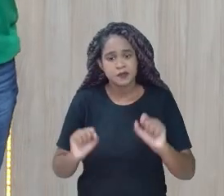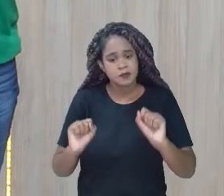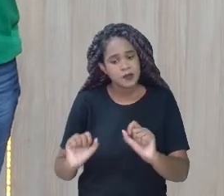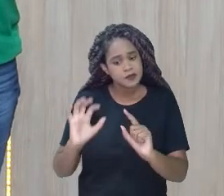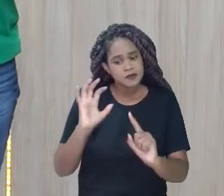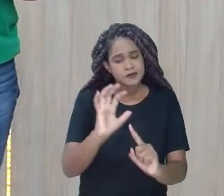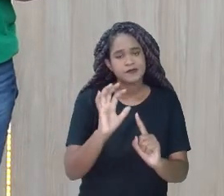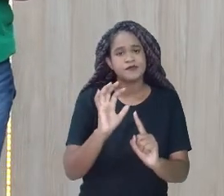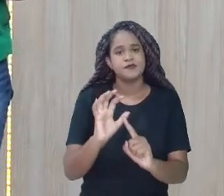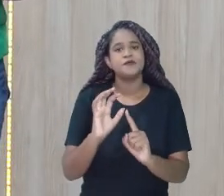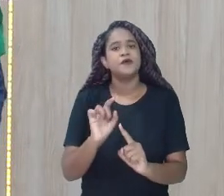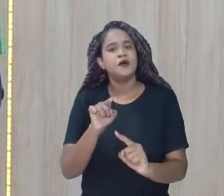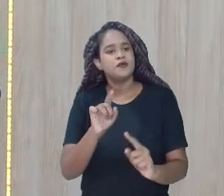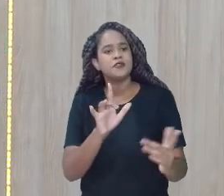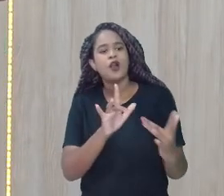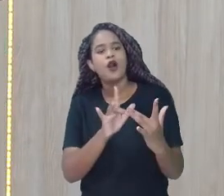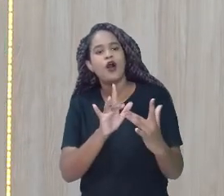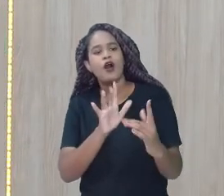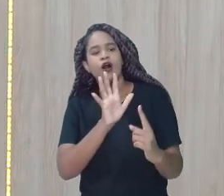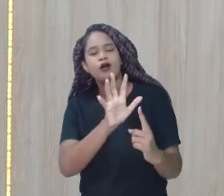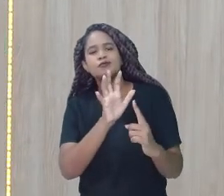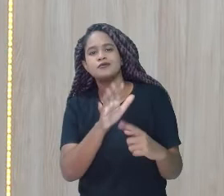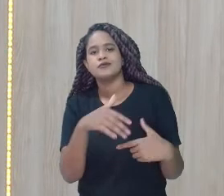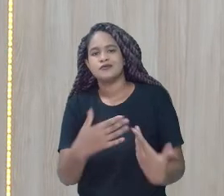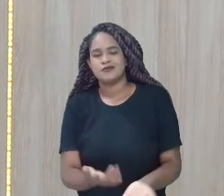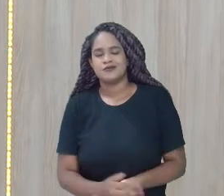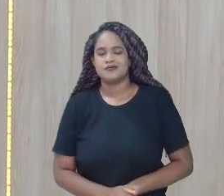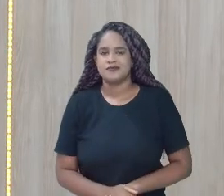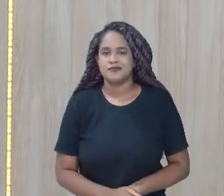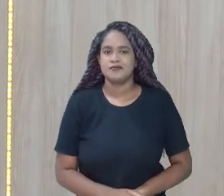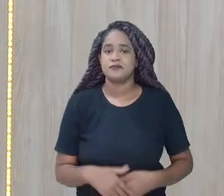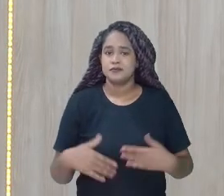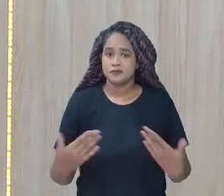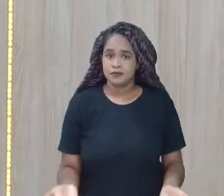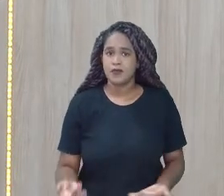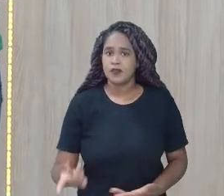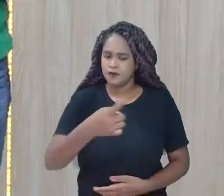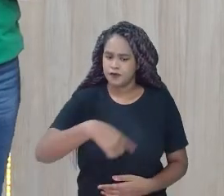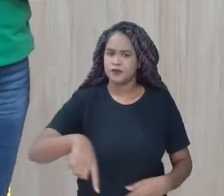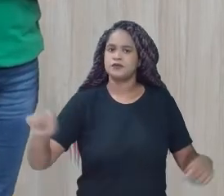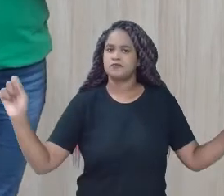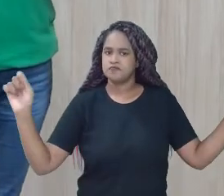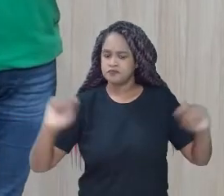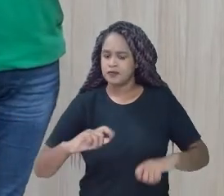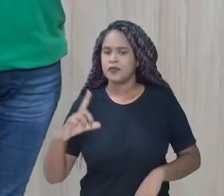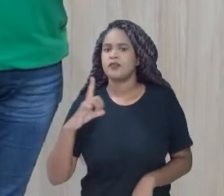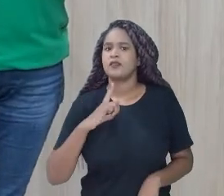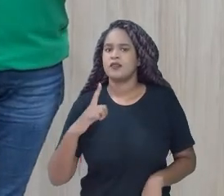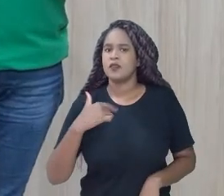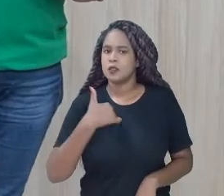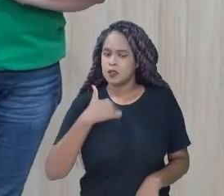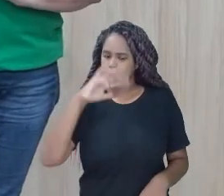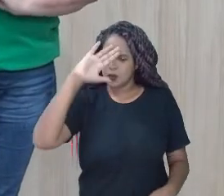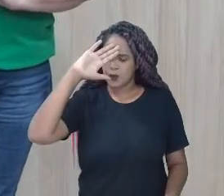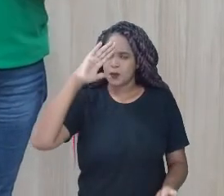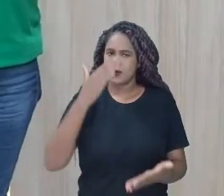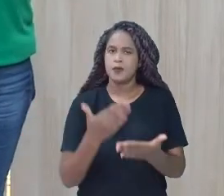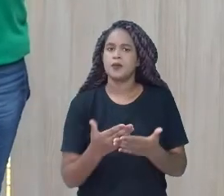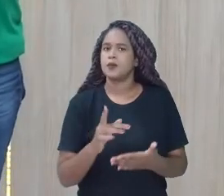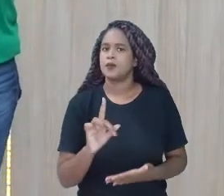em contato com você nesse momento de criação. Então, vocês são capazes. E eu acredito